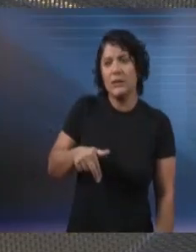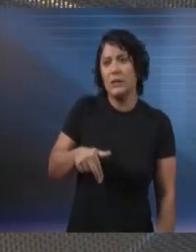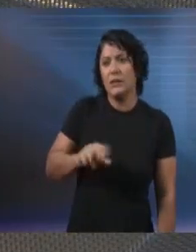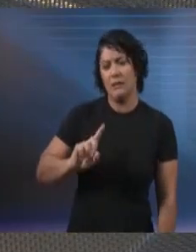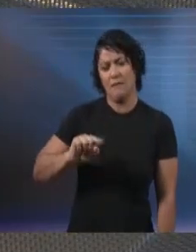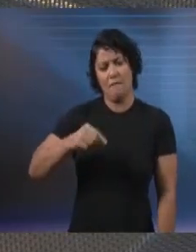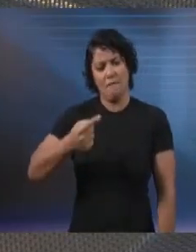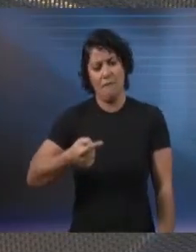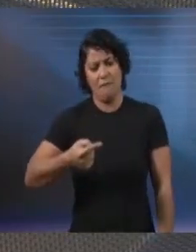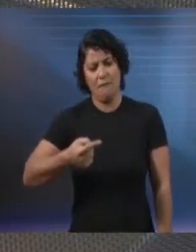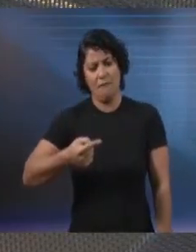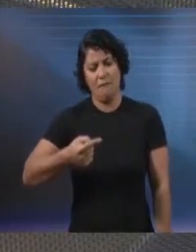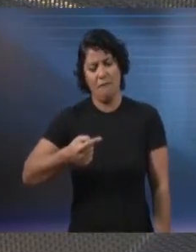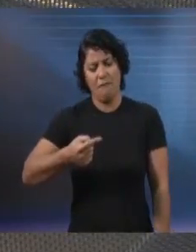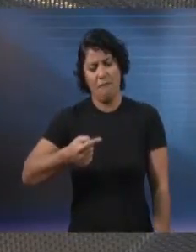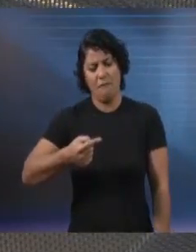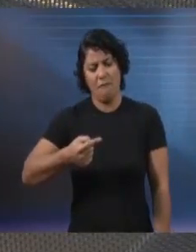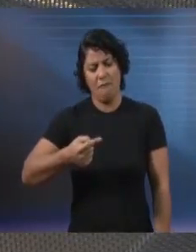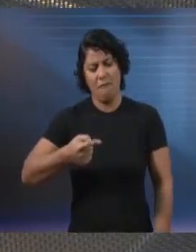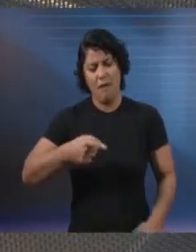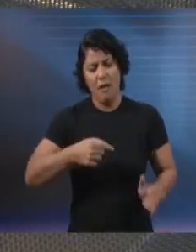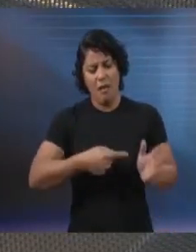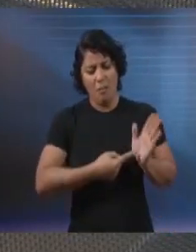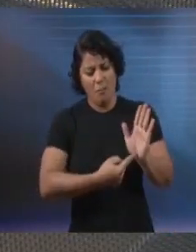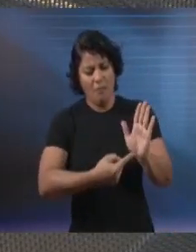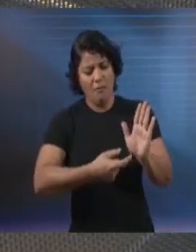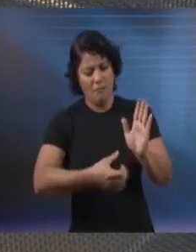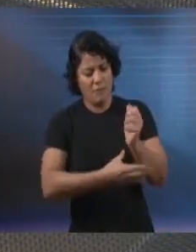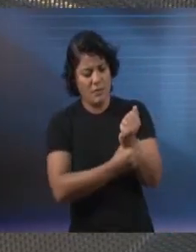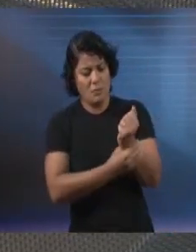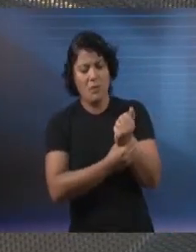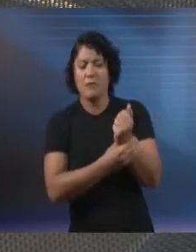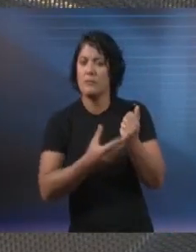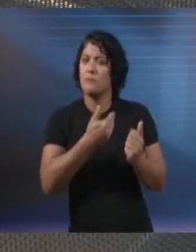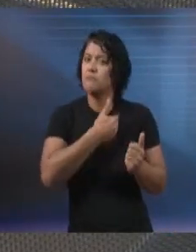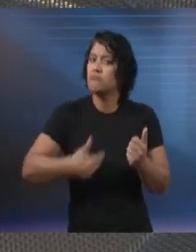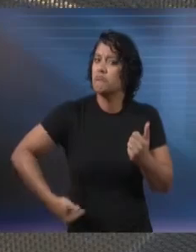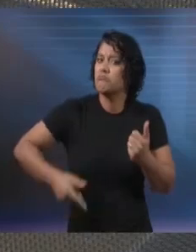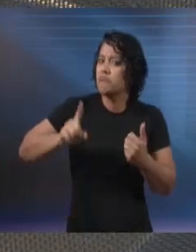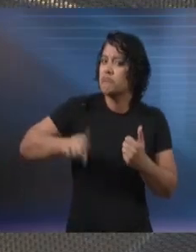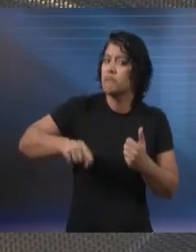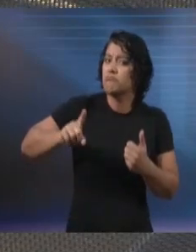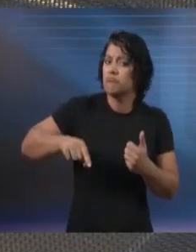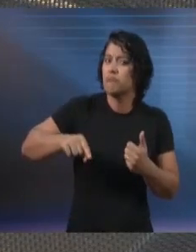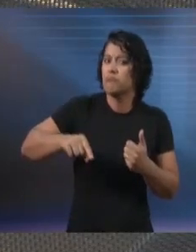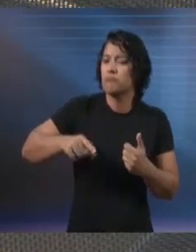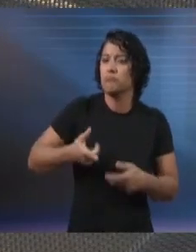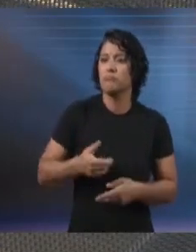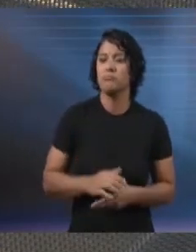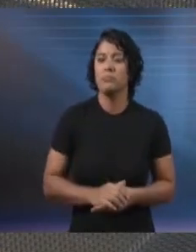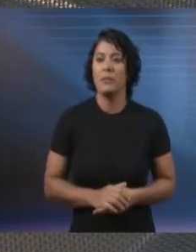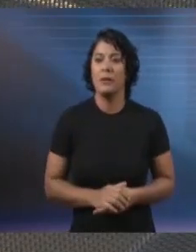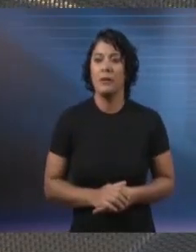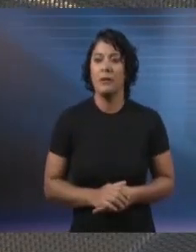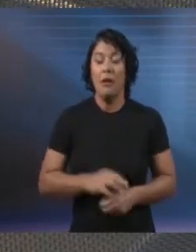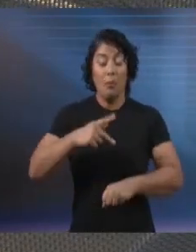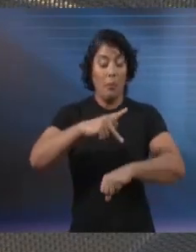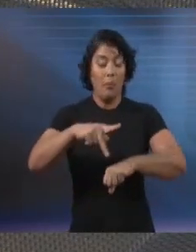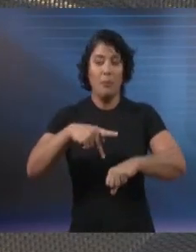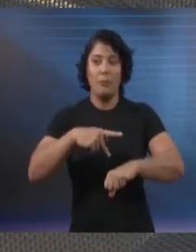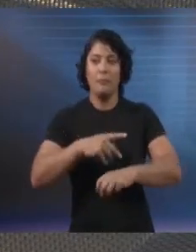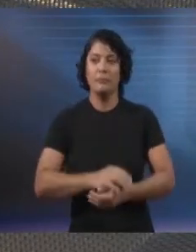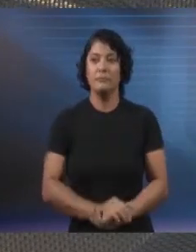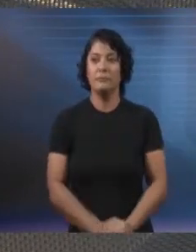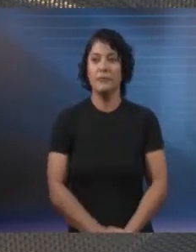fora do mapa da segurança pública é mera colocação do país da...